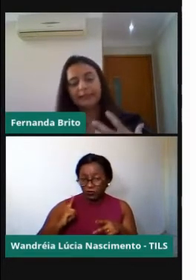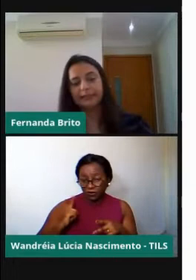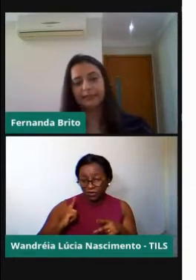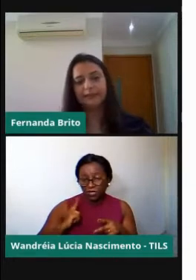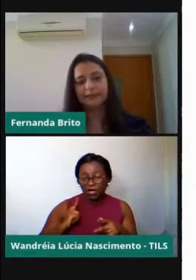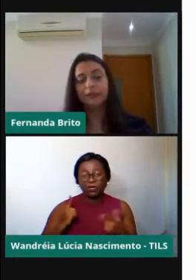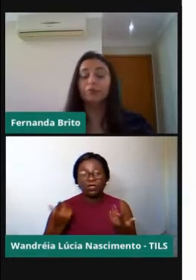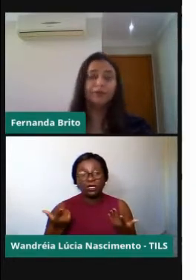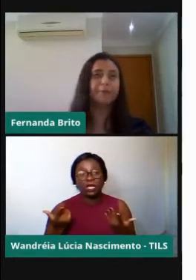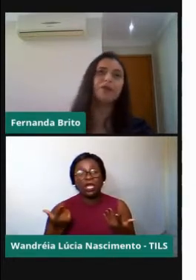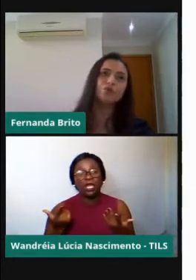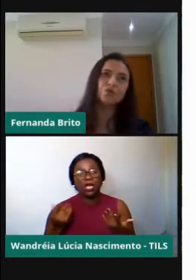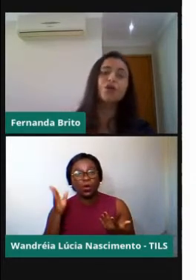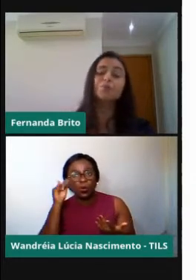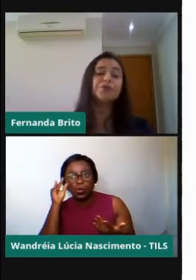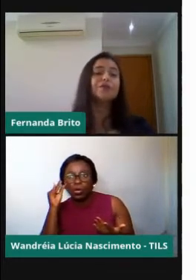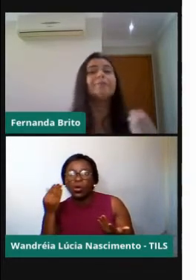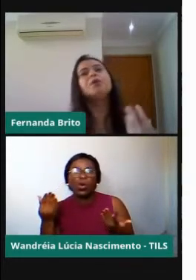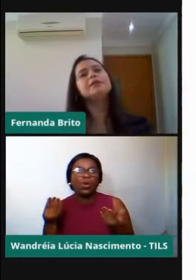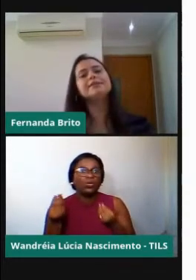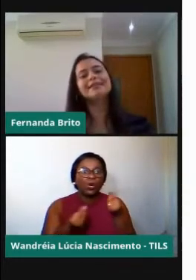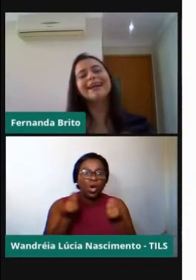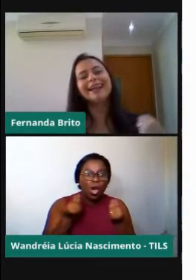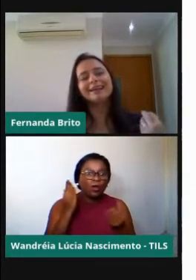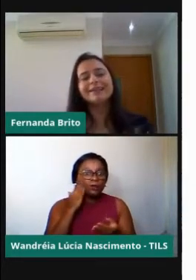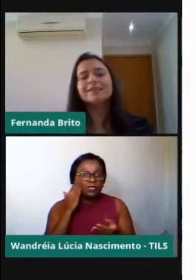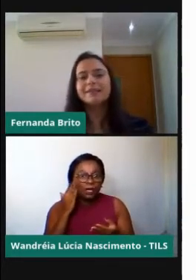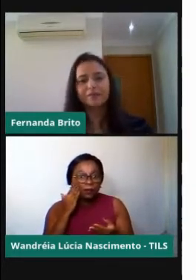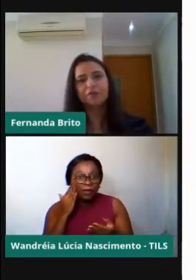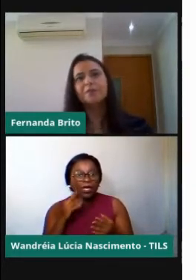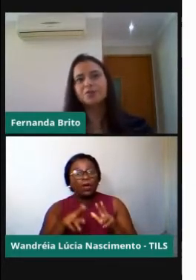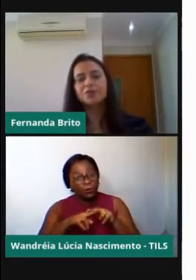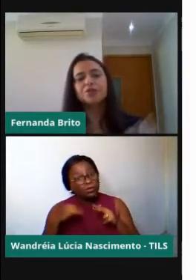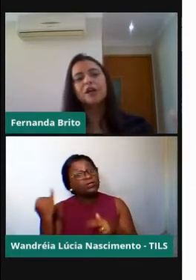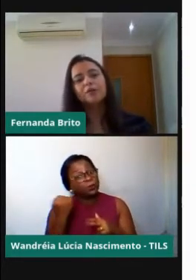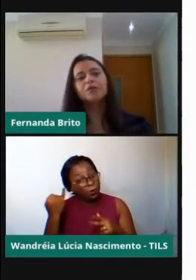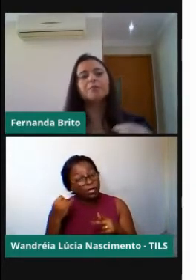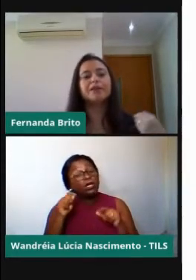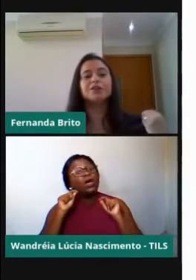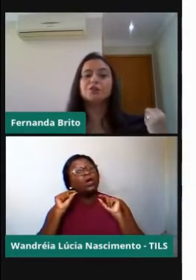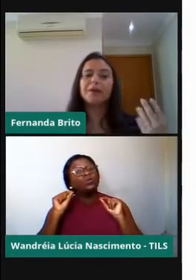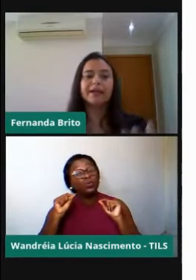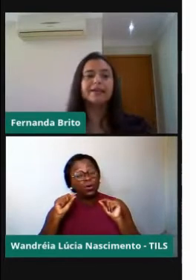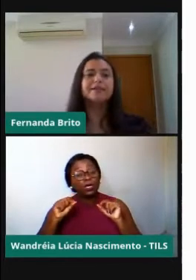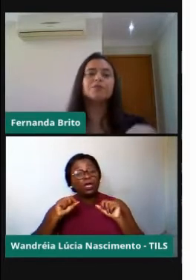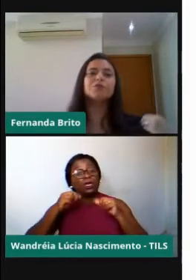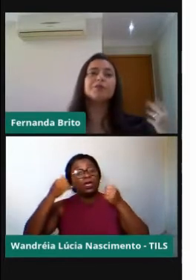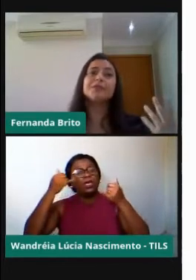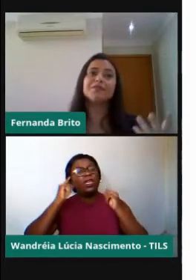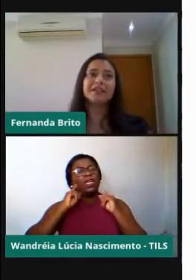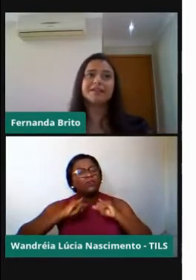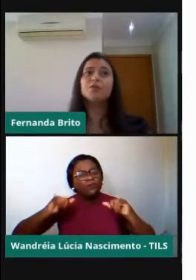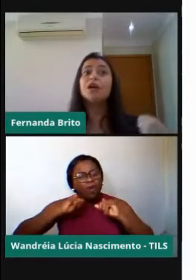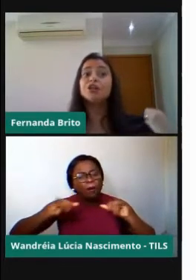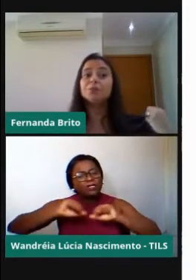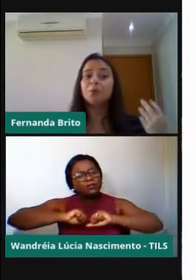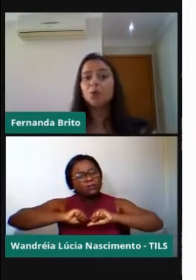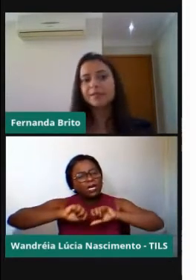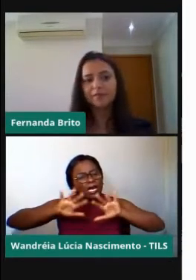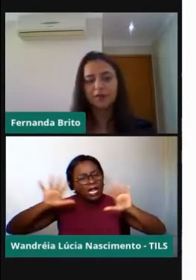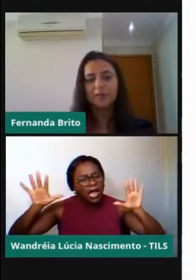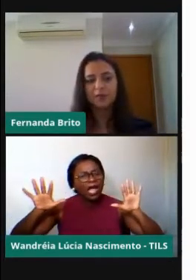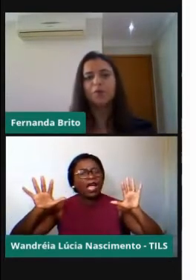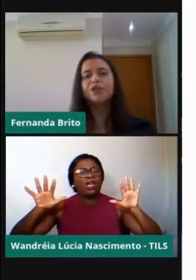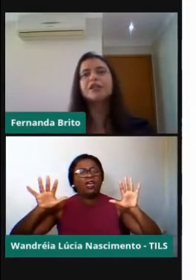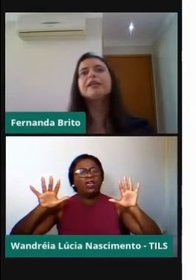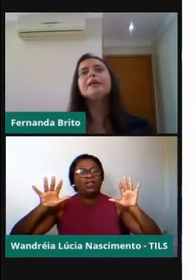né, tendo repercussões, por isso a importância da clareza das informações. Quanto mais transparência, quanto mais massificação de